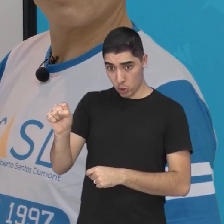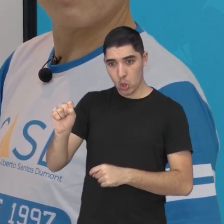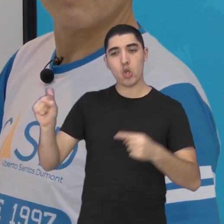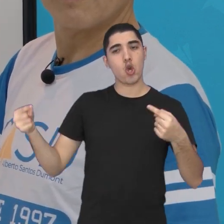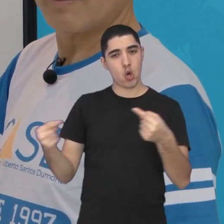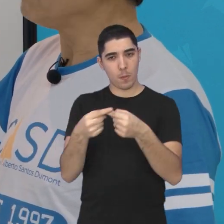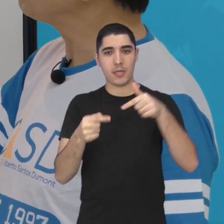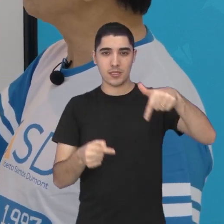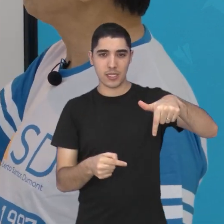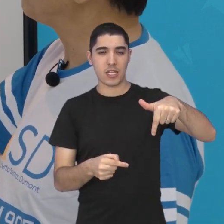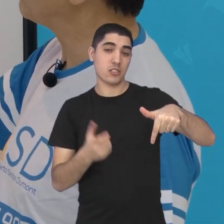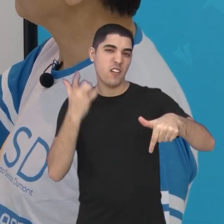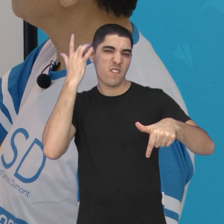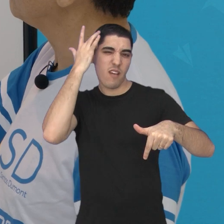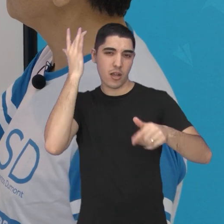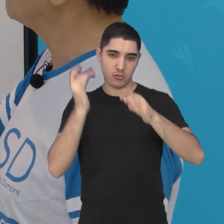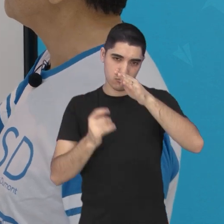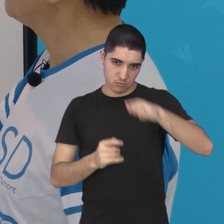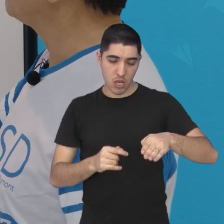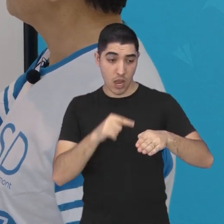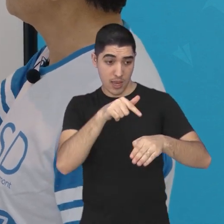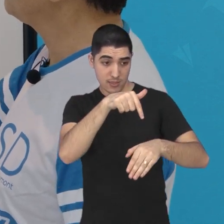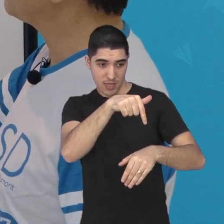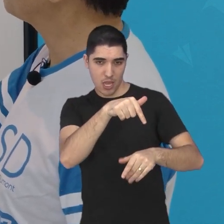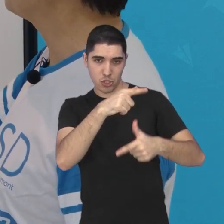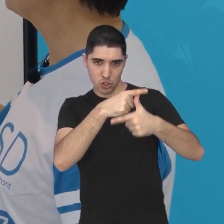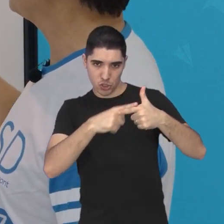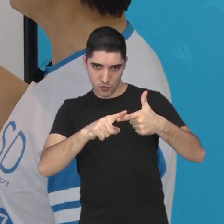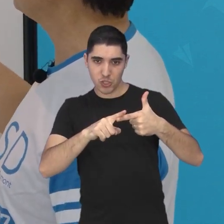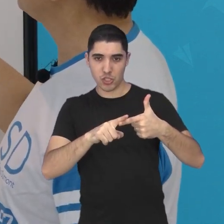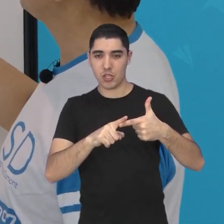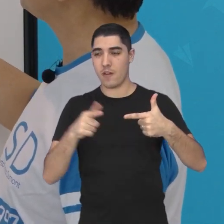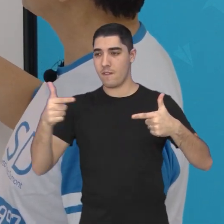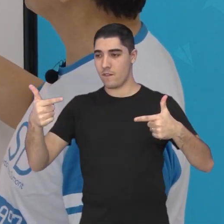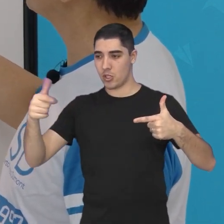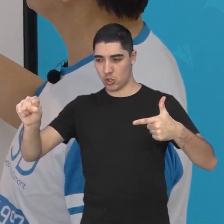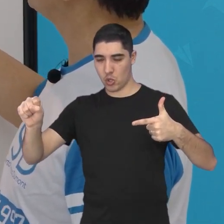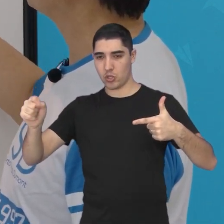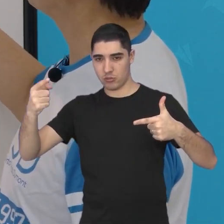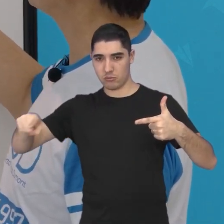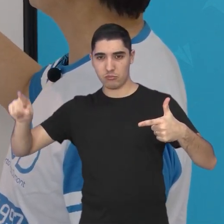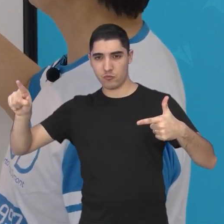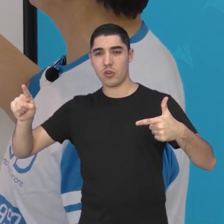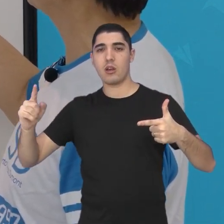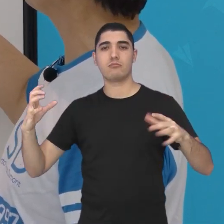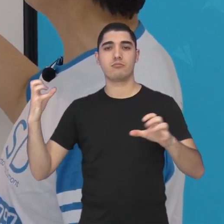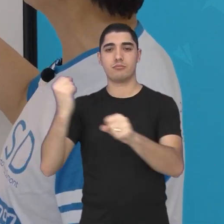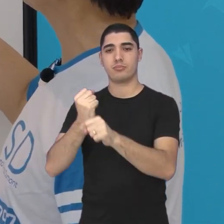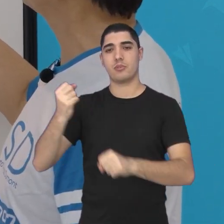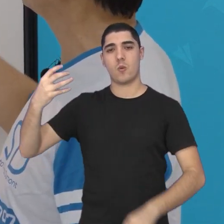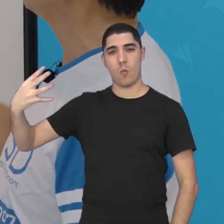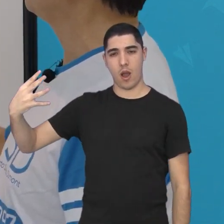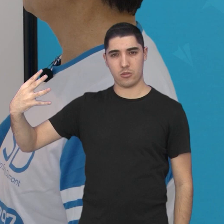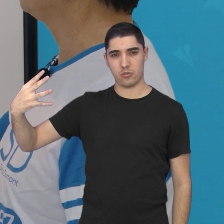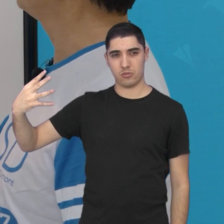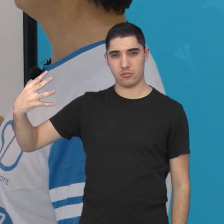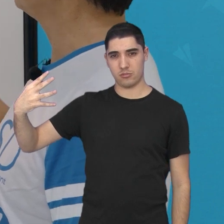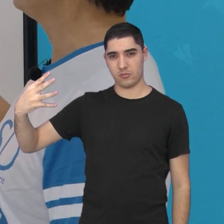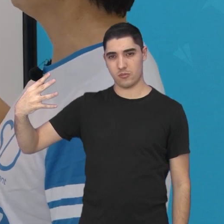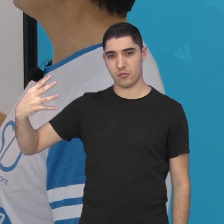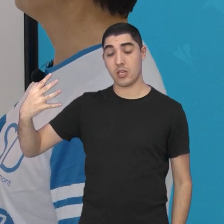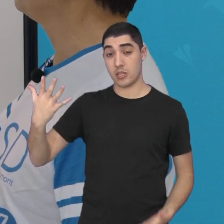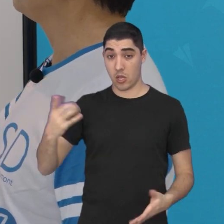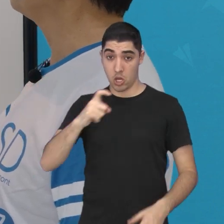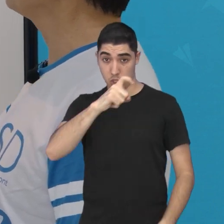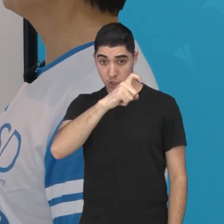por 7. Então vamos simplificar aqui, ó. Divide aqui por 7, e o 28 dividido por 7 vai ficar 4.